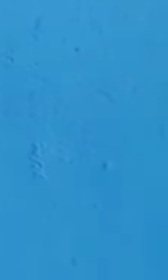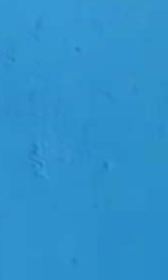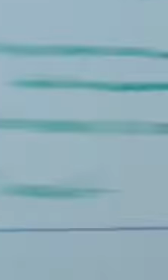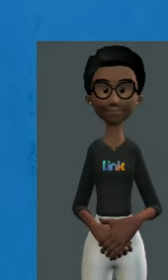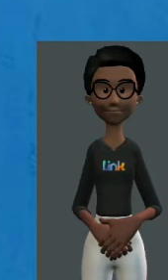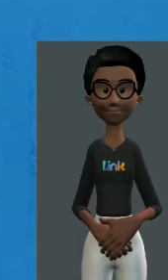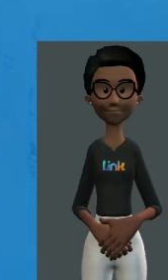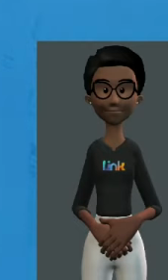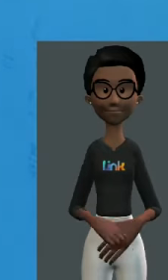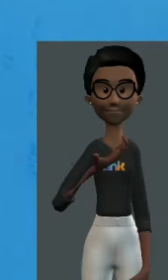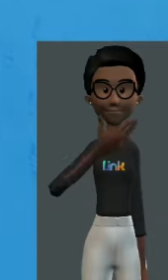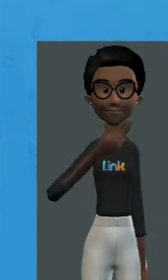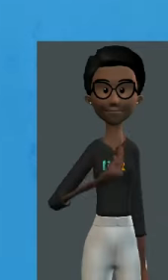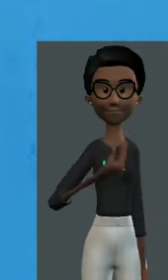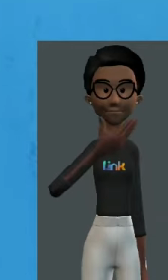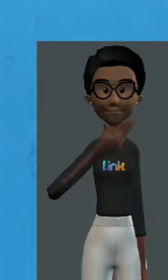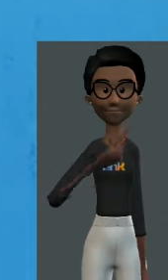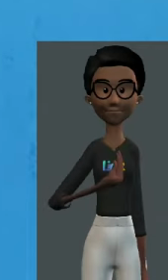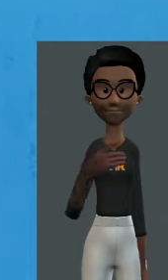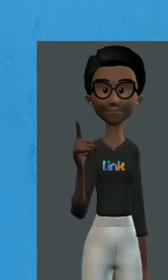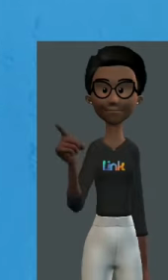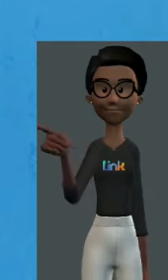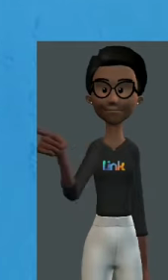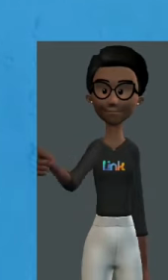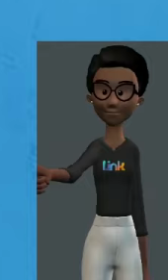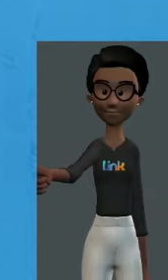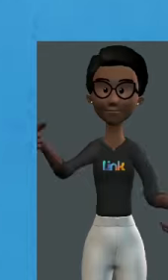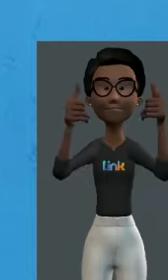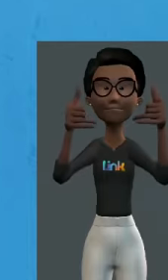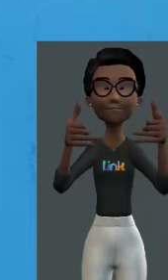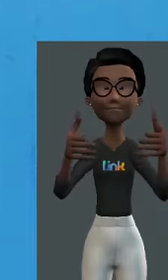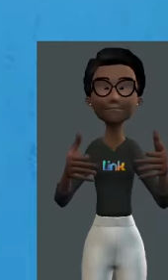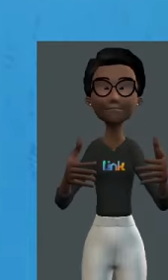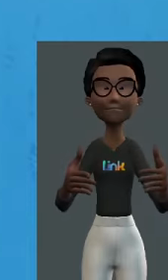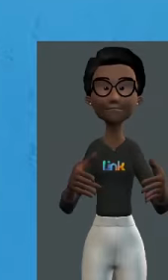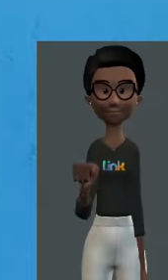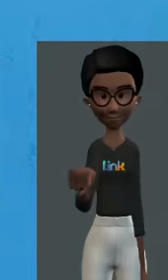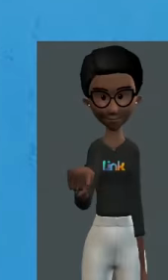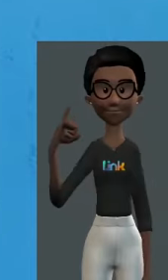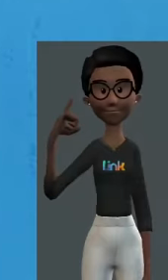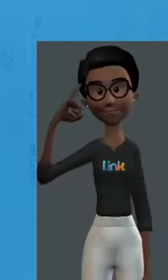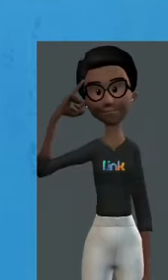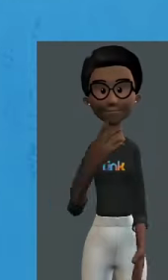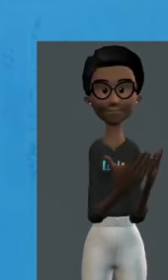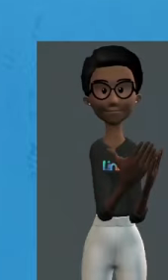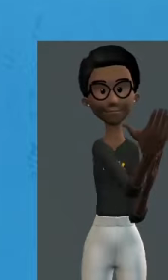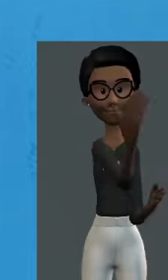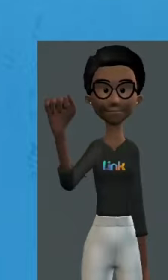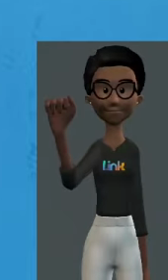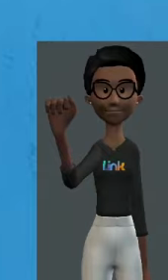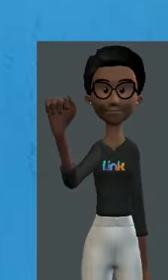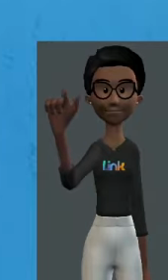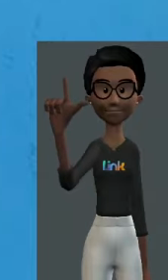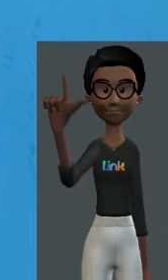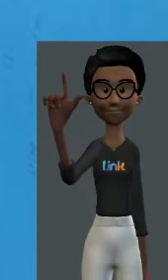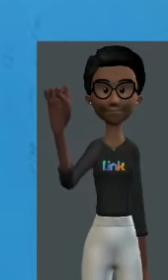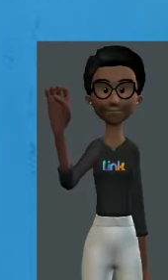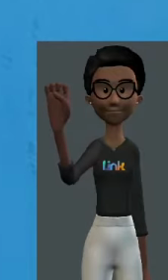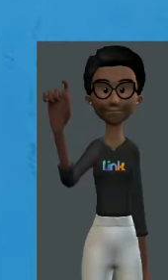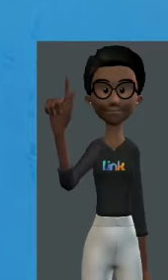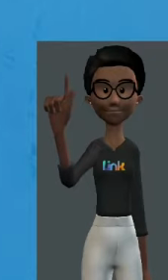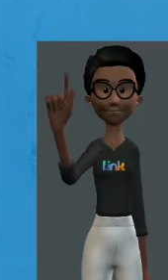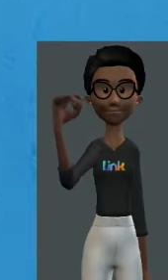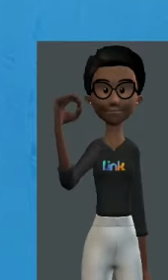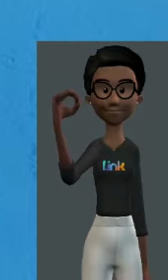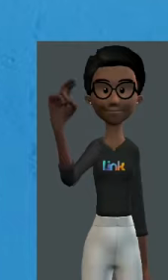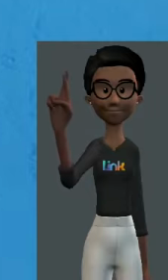capitão. Se você viu o nosso vídeo sobre Sócrates, você deve saber que ele foi executado injustamente